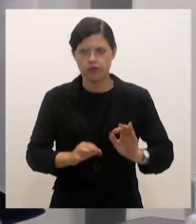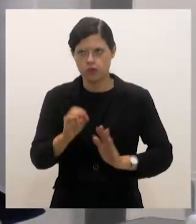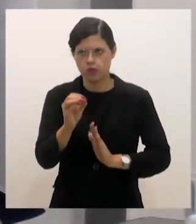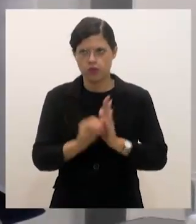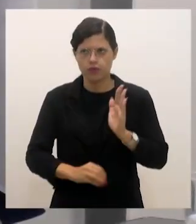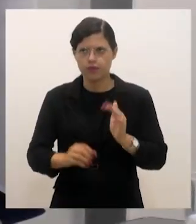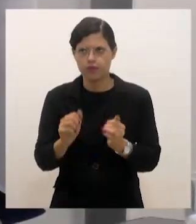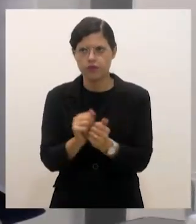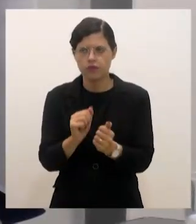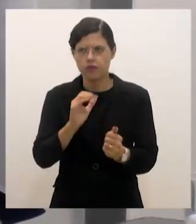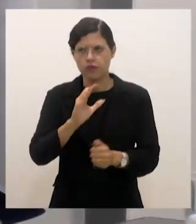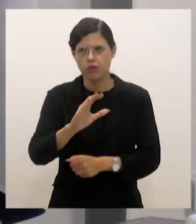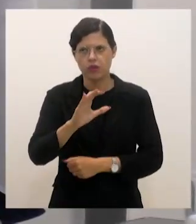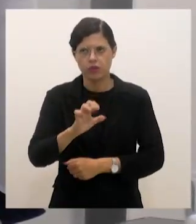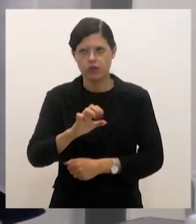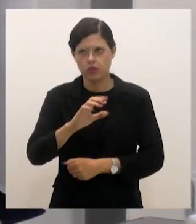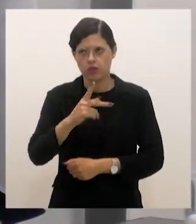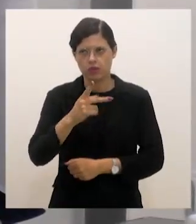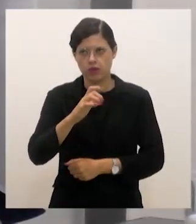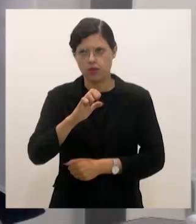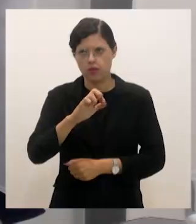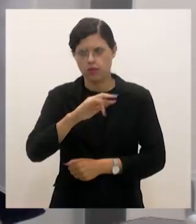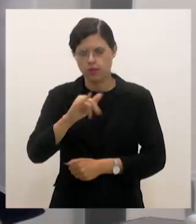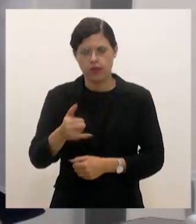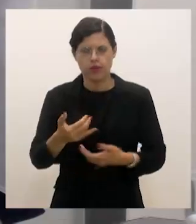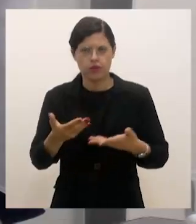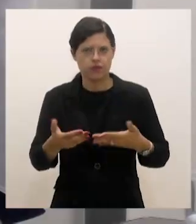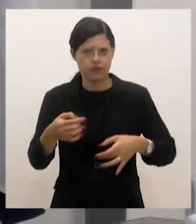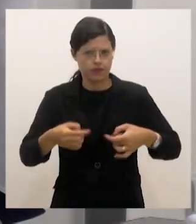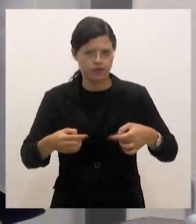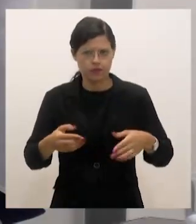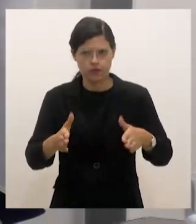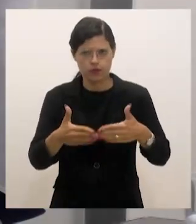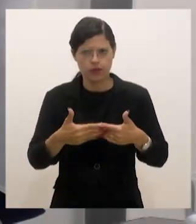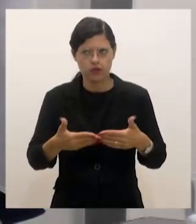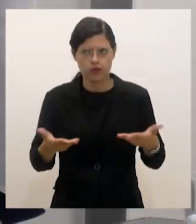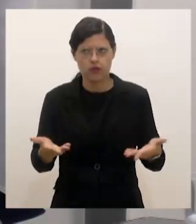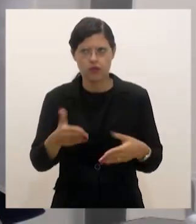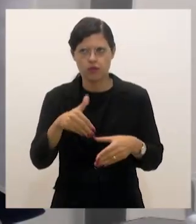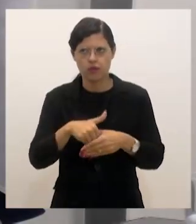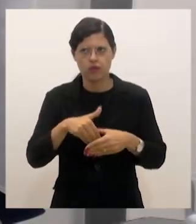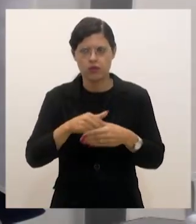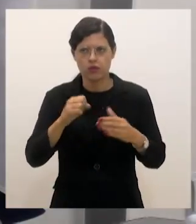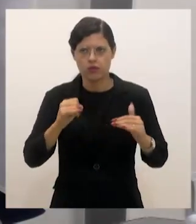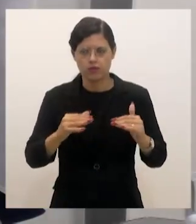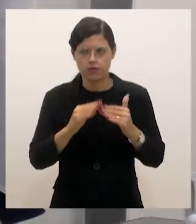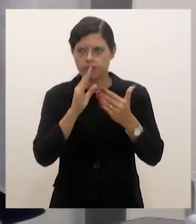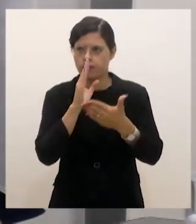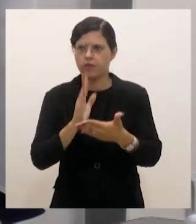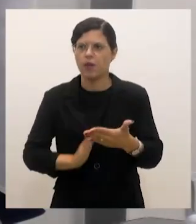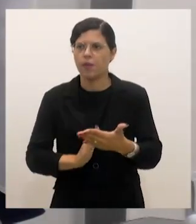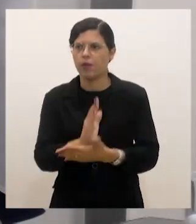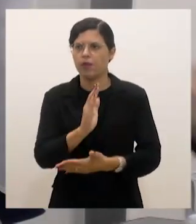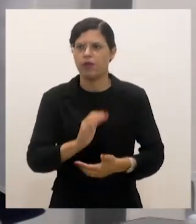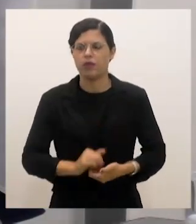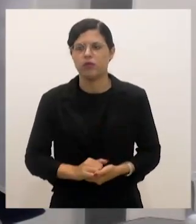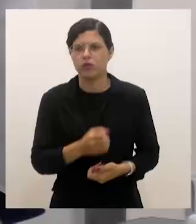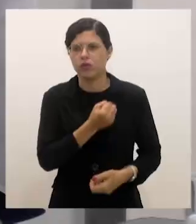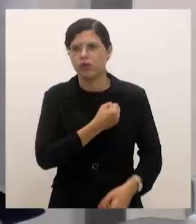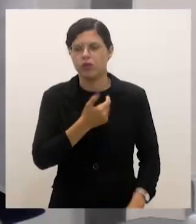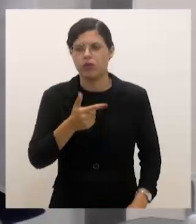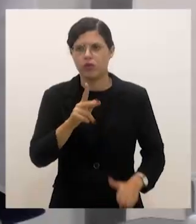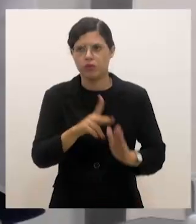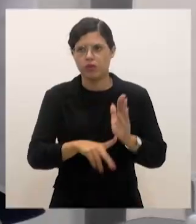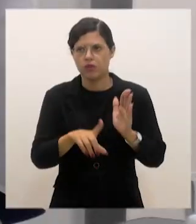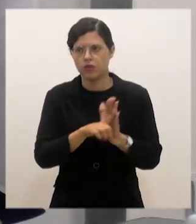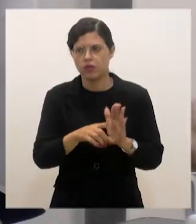junto ao CEPERJ. Não havendo quem queira discutir, encerrada a discussão e votação, senhores que aprovam, permaneçam como estão. Aprovado. Item 2 da pauta,